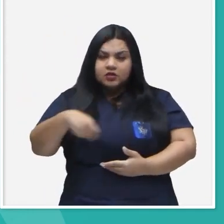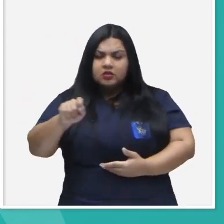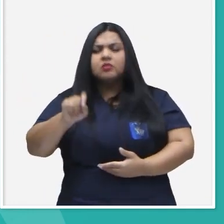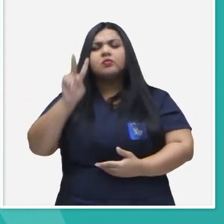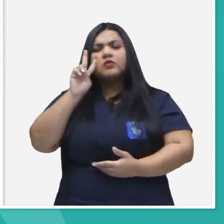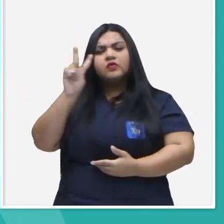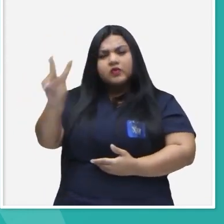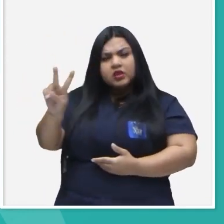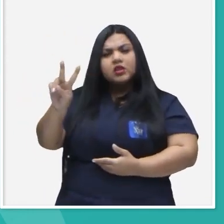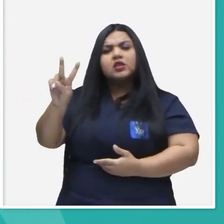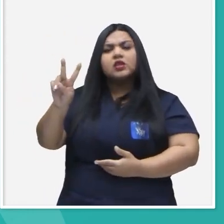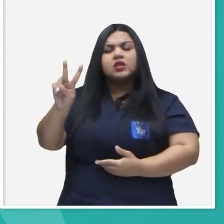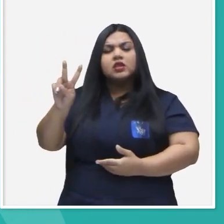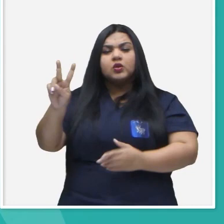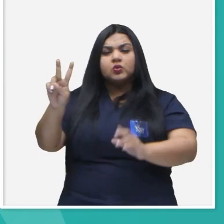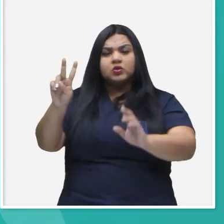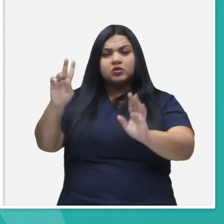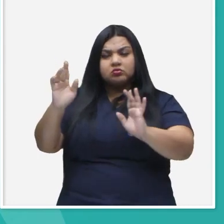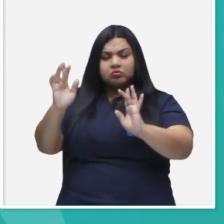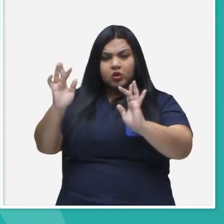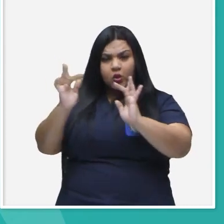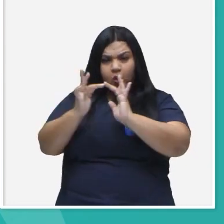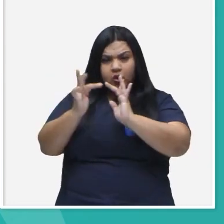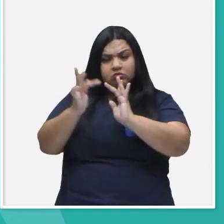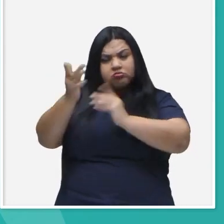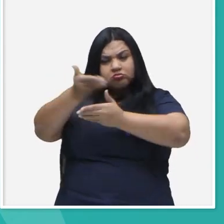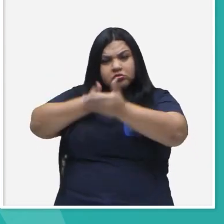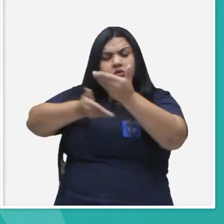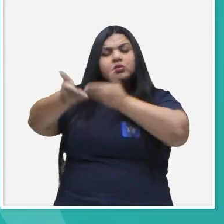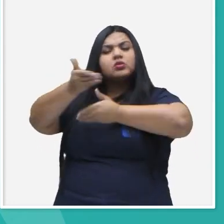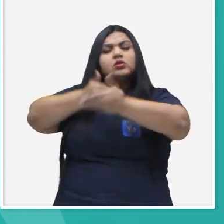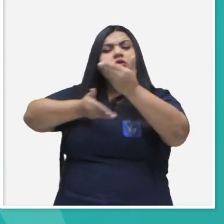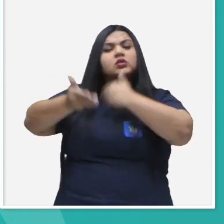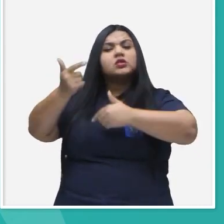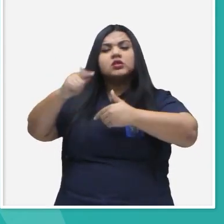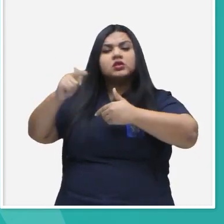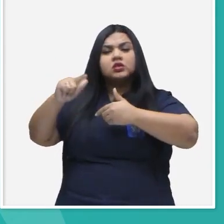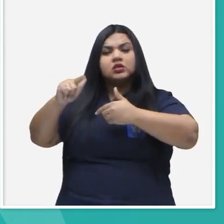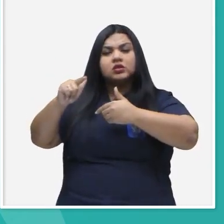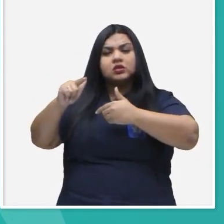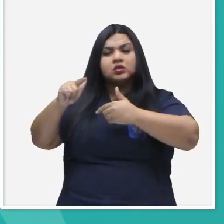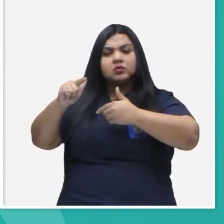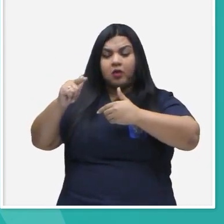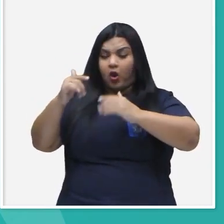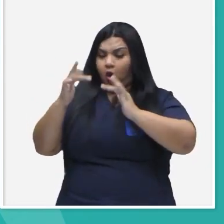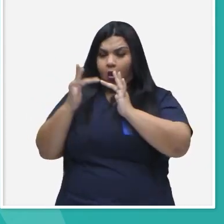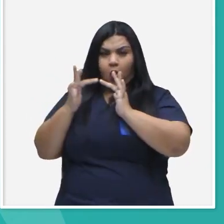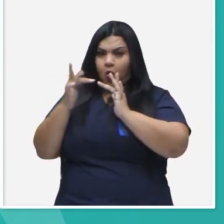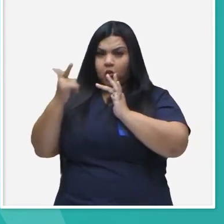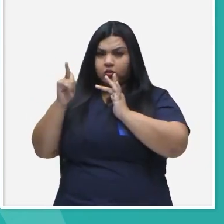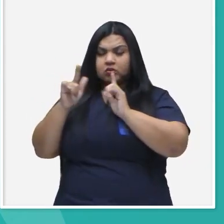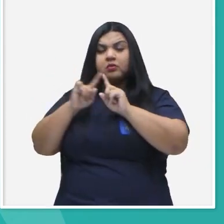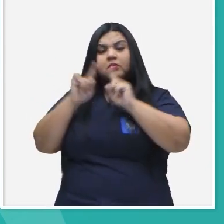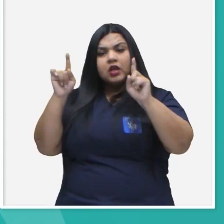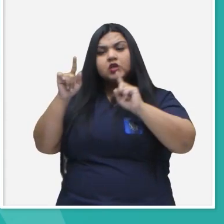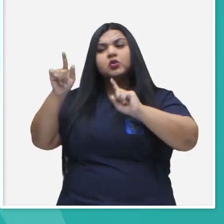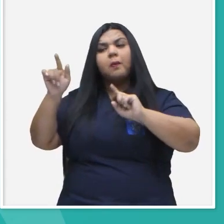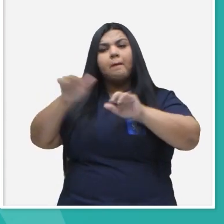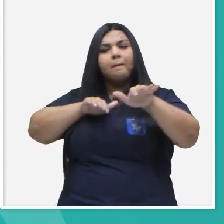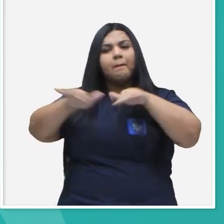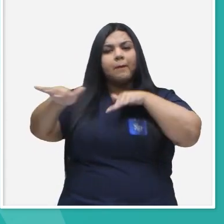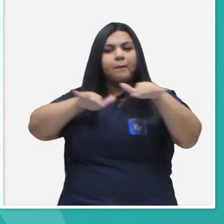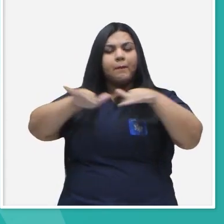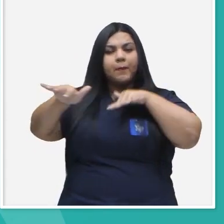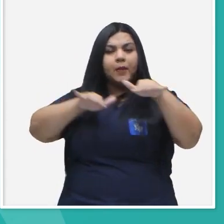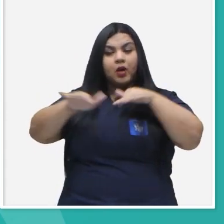essa questão da interação entre os adversários, não relacionado ao corpo, mas aos movimentos, né?